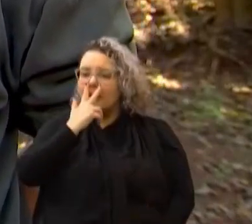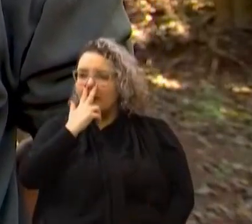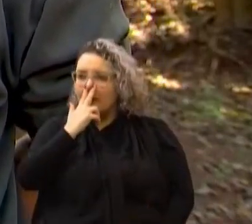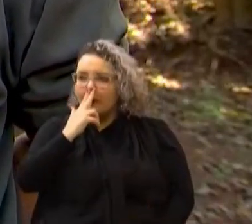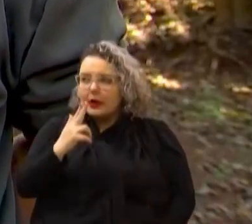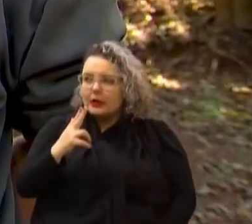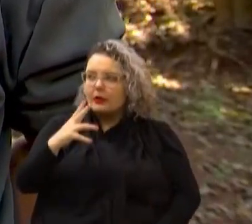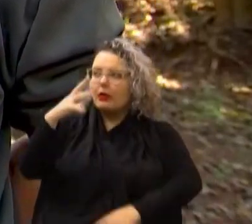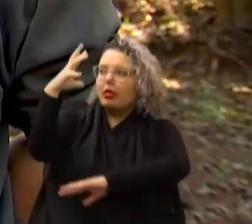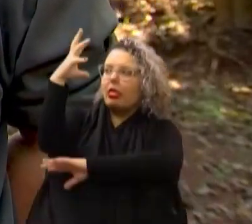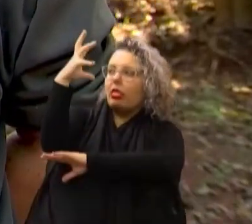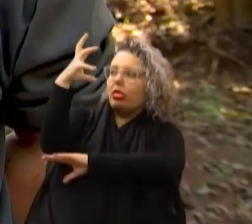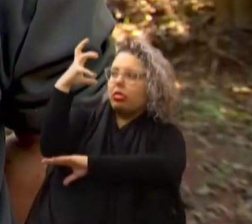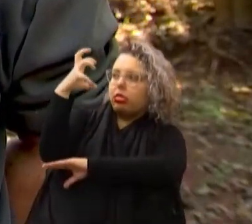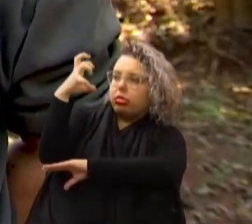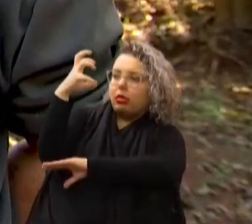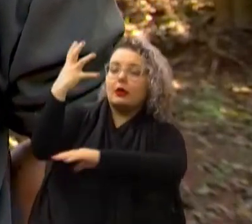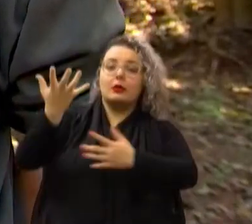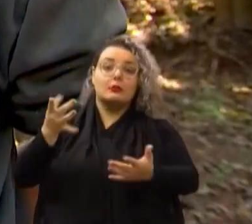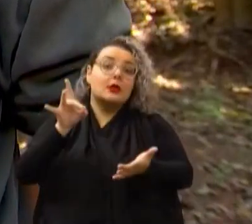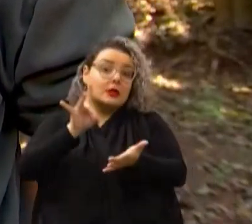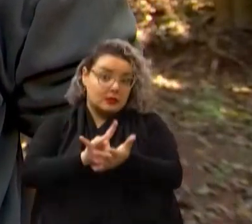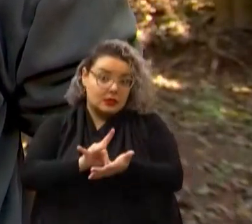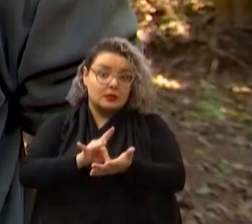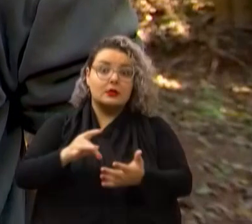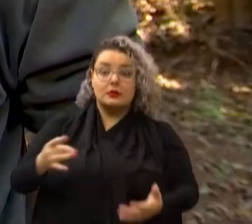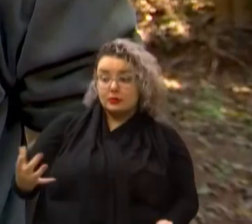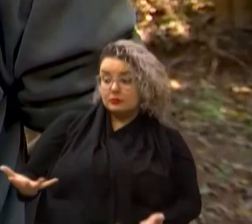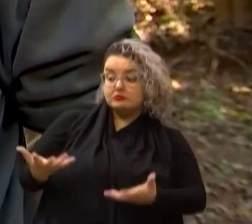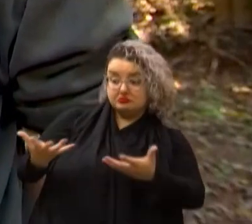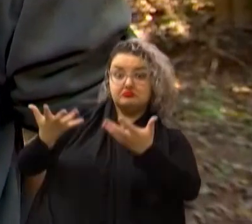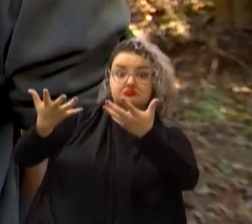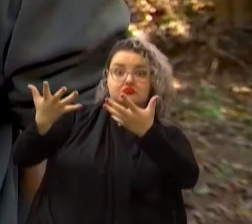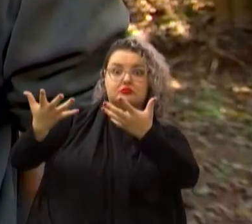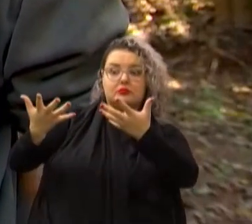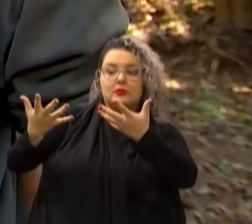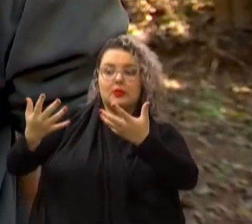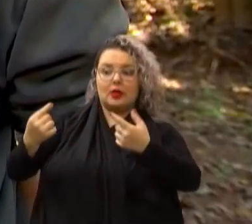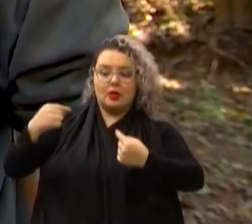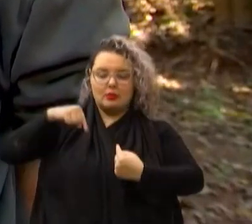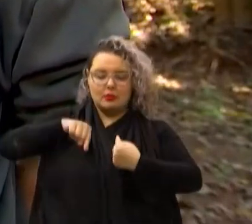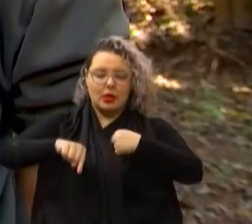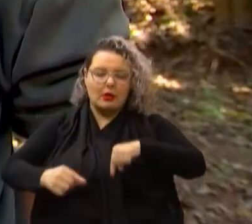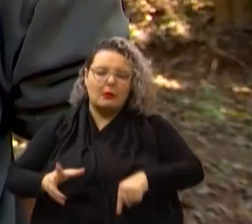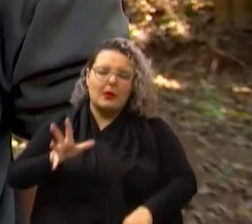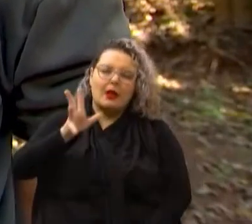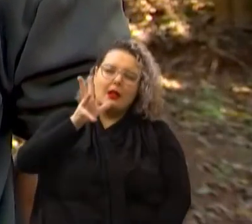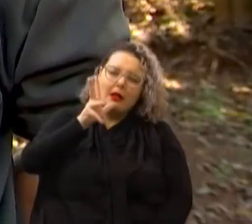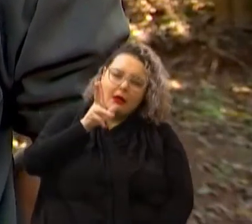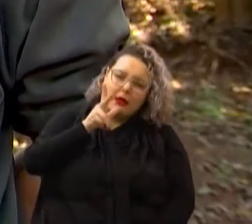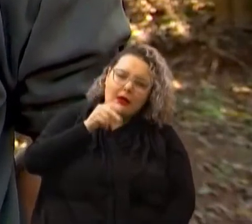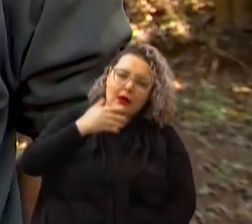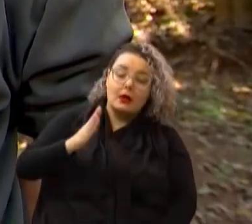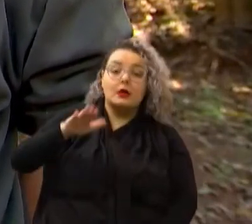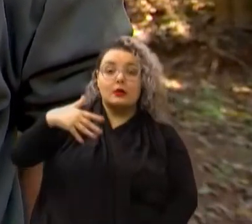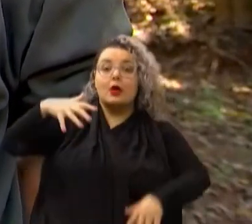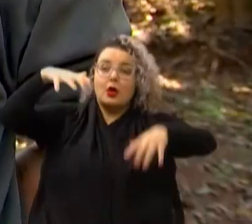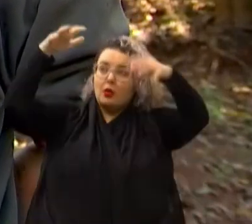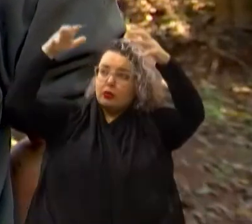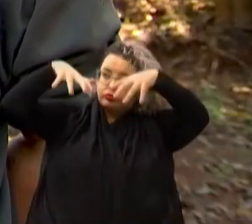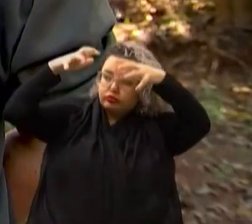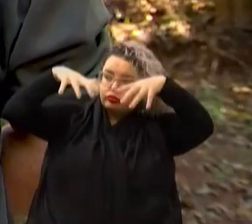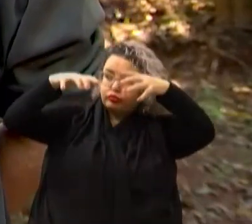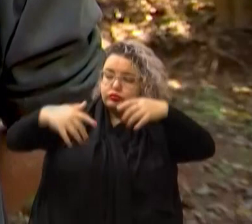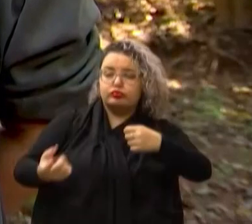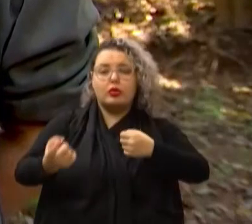gente fala. Elas ficam com uma aparência de que estão mortas, assim, mas na verdade elas estão vivas com um metabolismo bastante